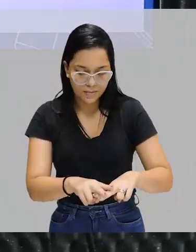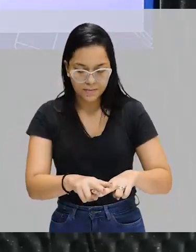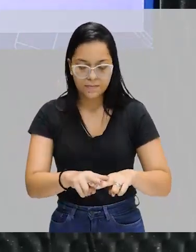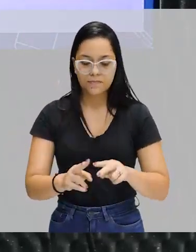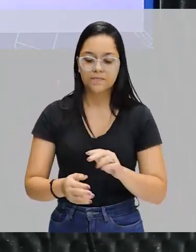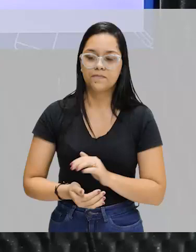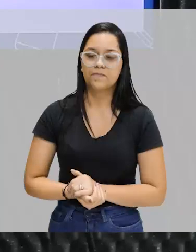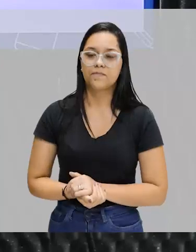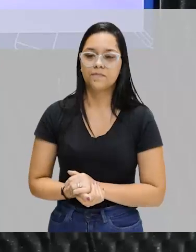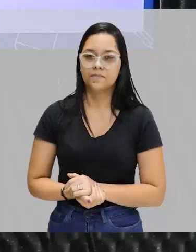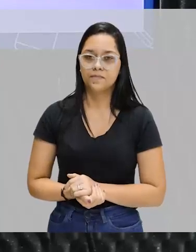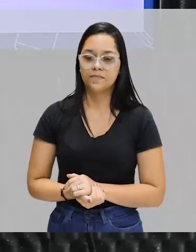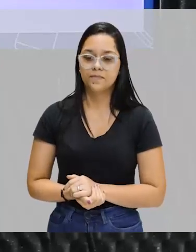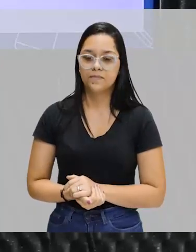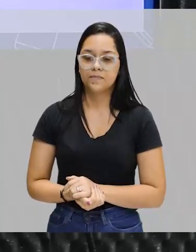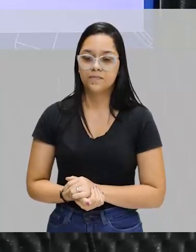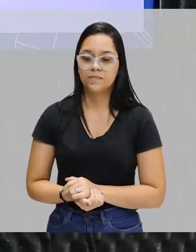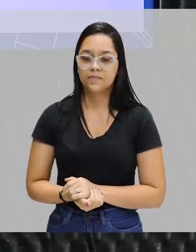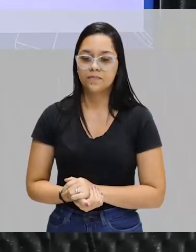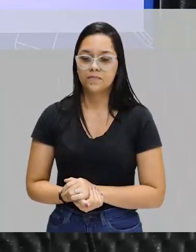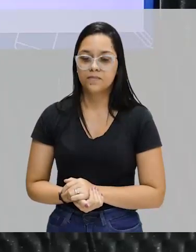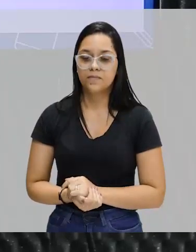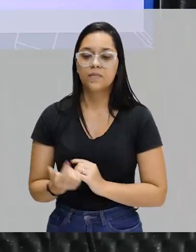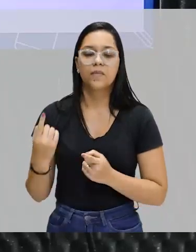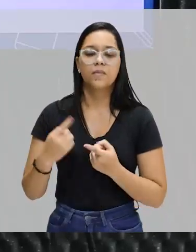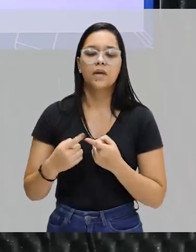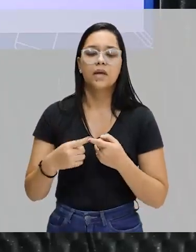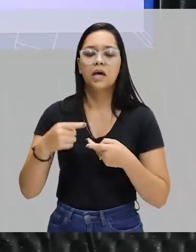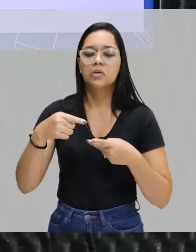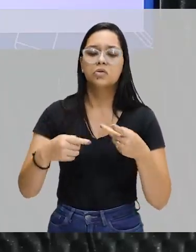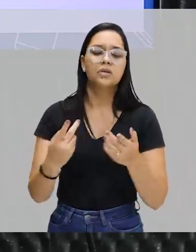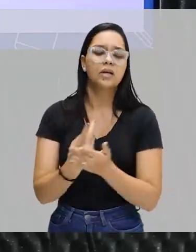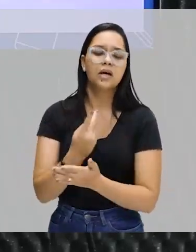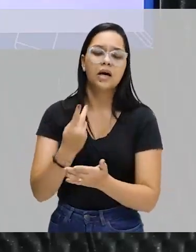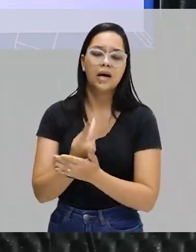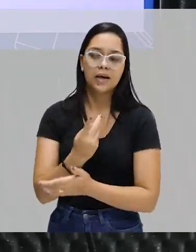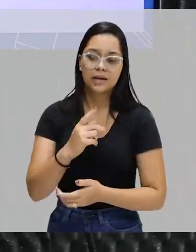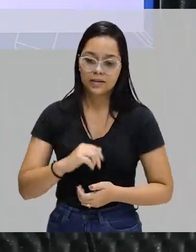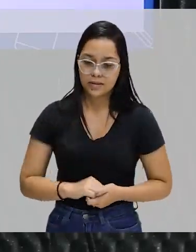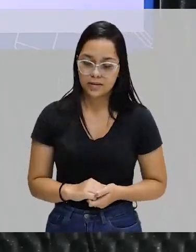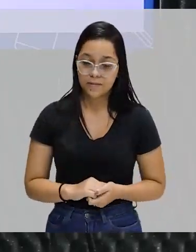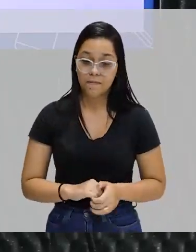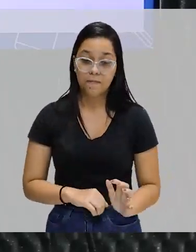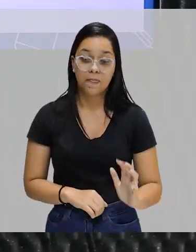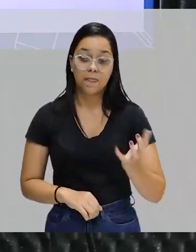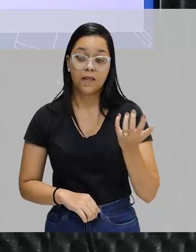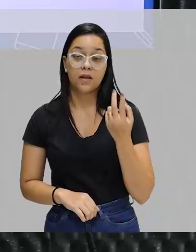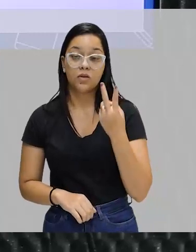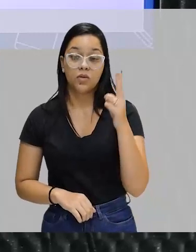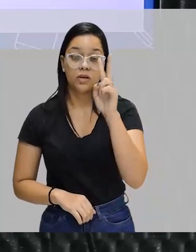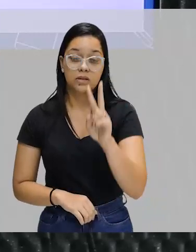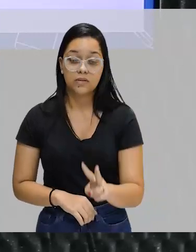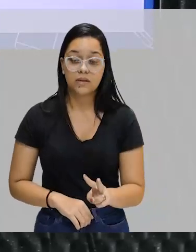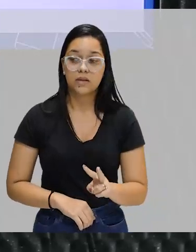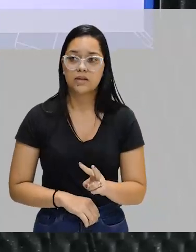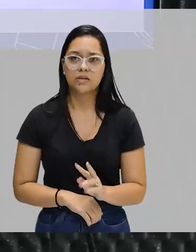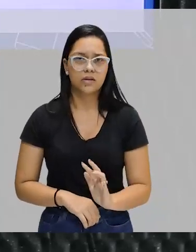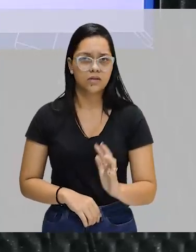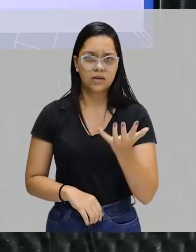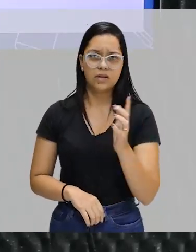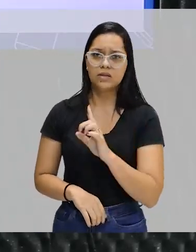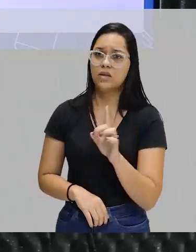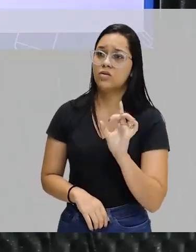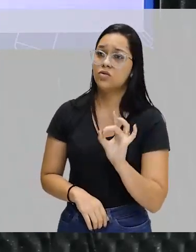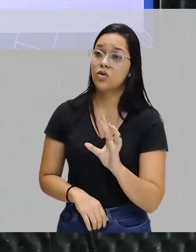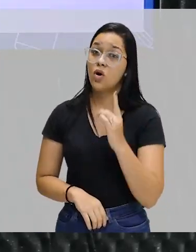ao Código Penal. Por que a 2 está errada? Ele diz que a ambiguidade acontece 2 vezes no cartaz. Não acontece 2